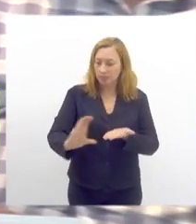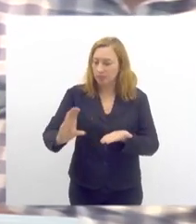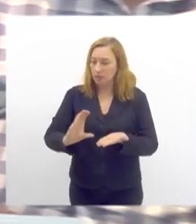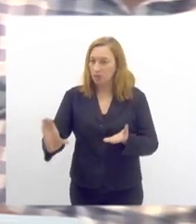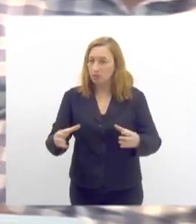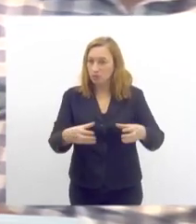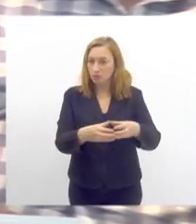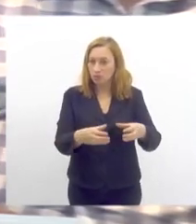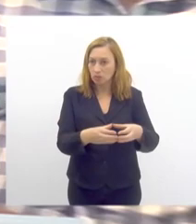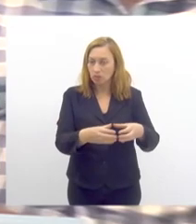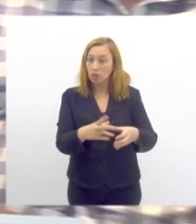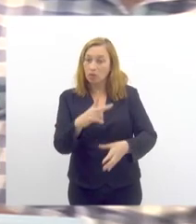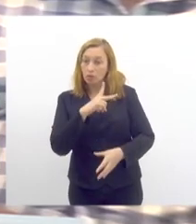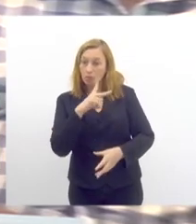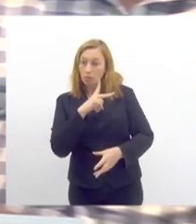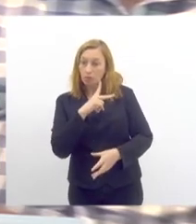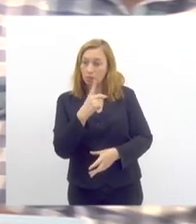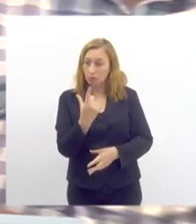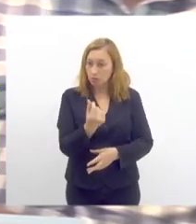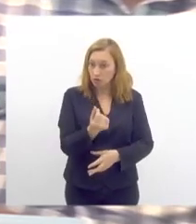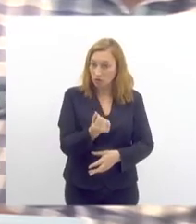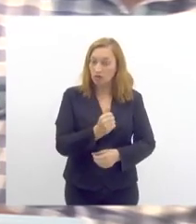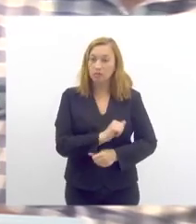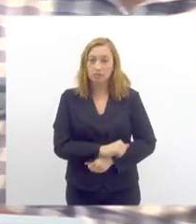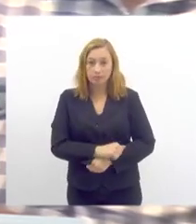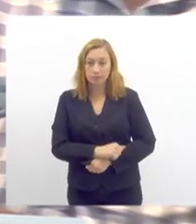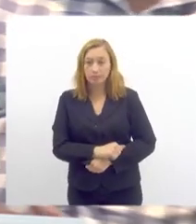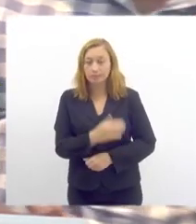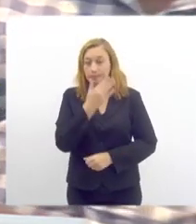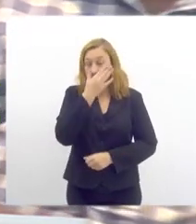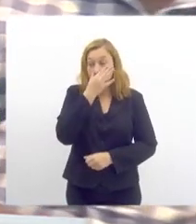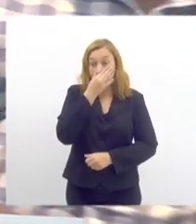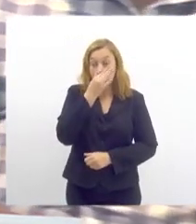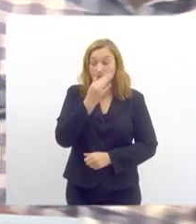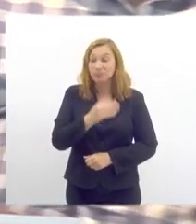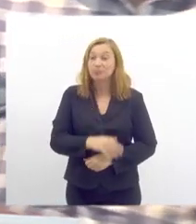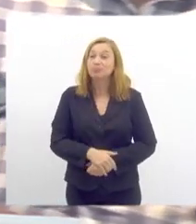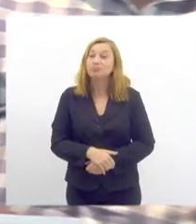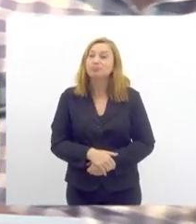própria máquina estatal, como o DER, né,